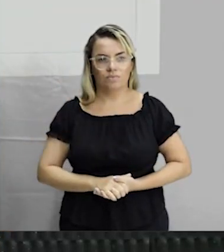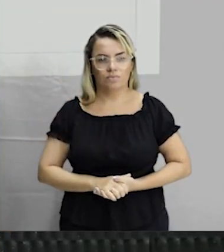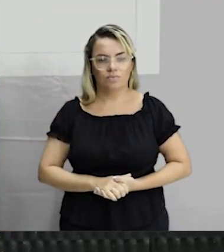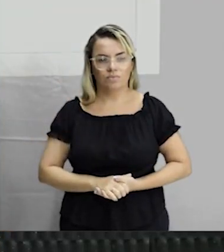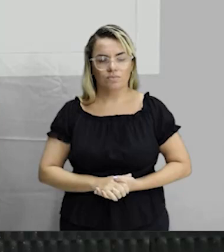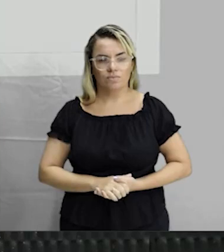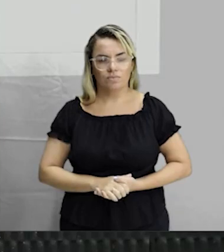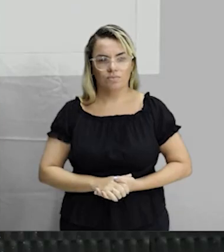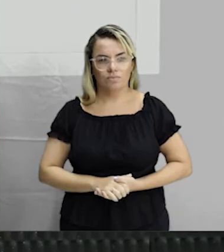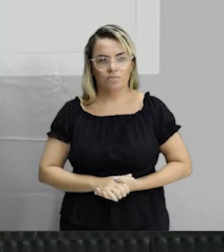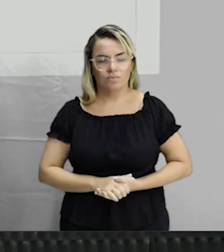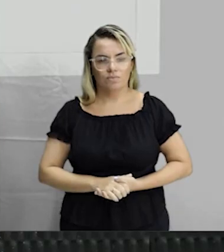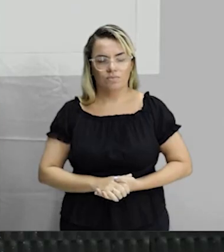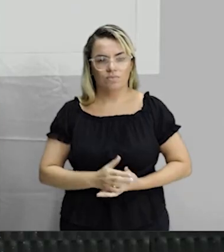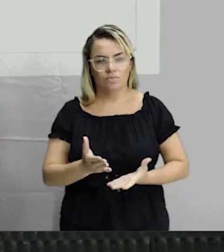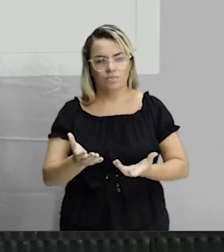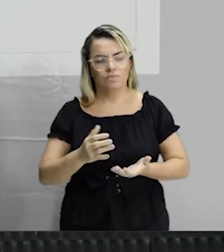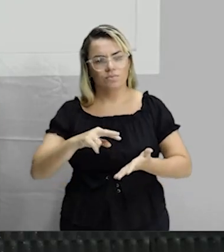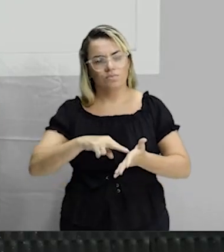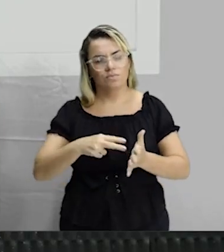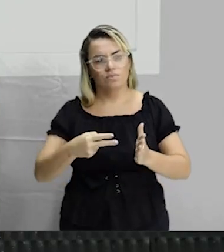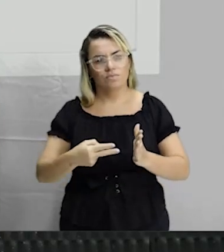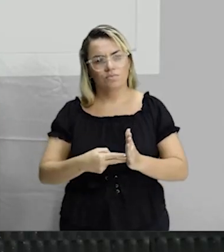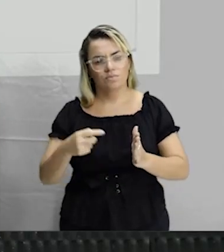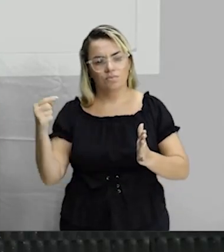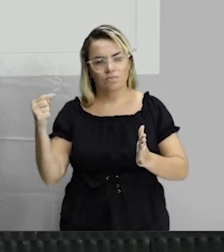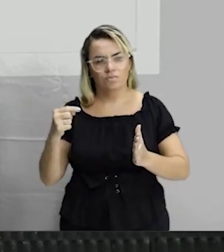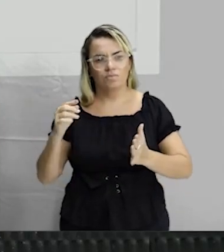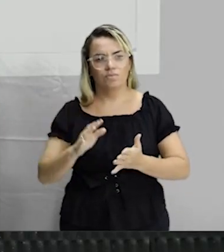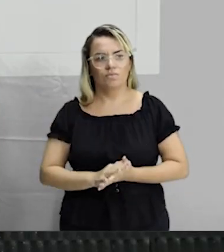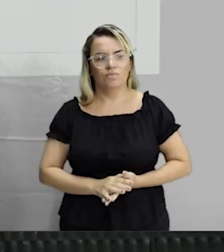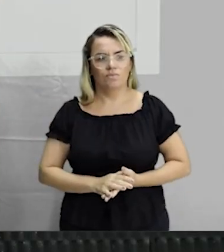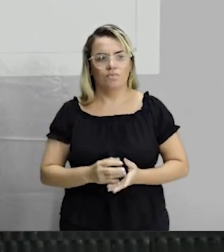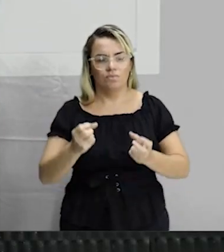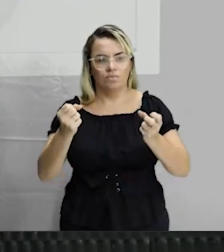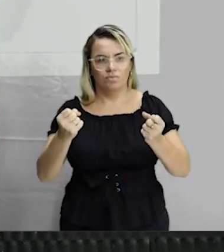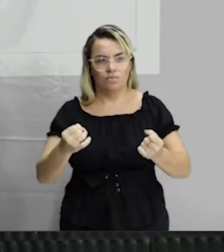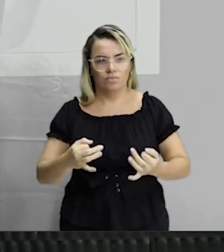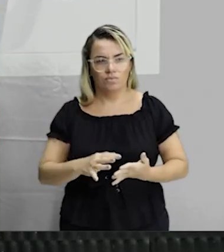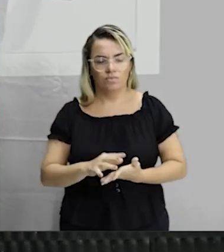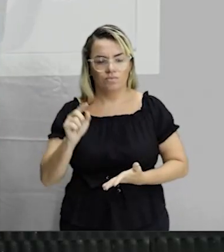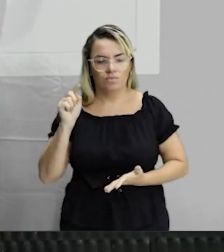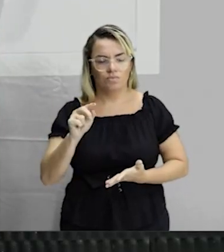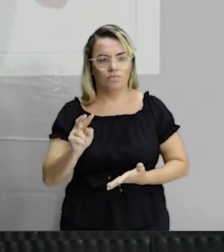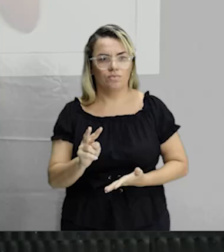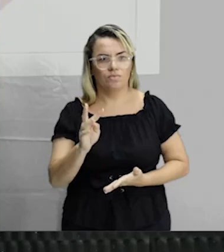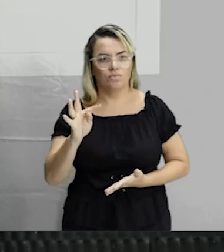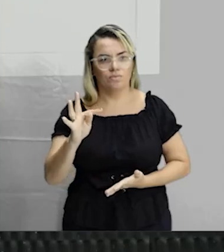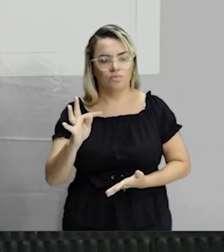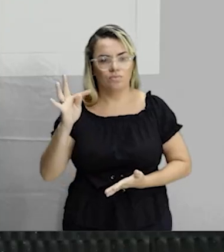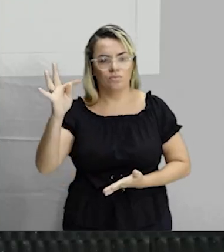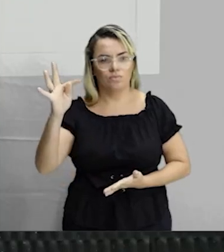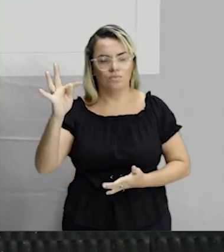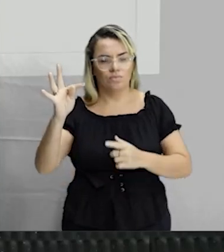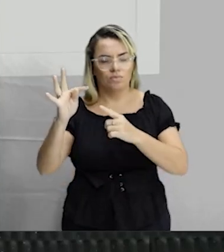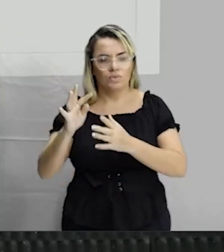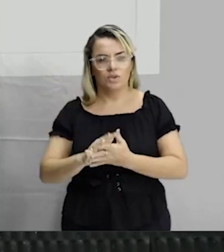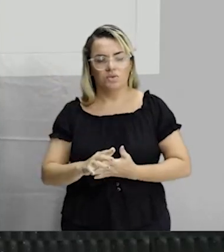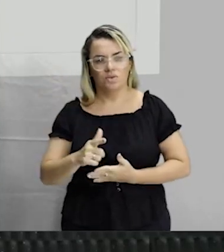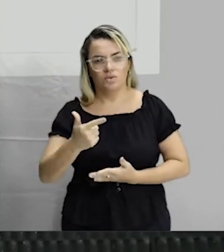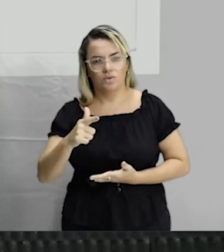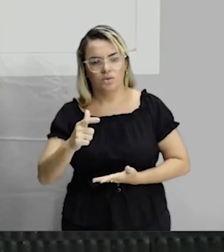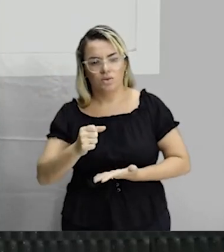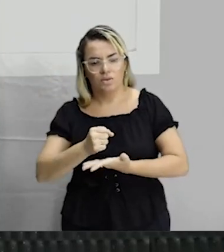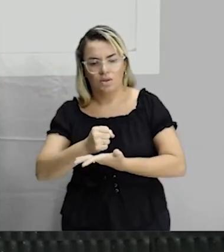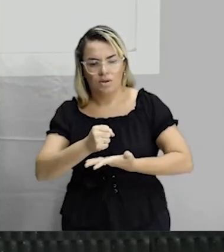Tá? Então, o que eu quero dizer com isso? Que esse valor de t, como eu não tenho como deixar essas